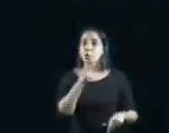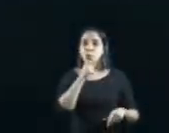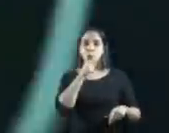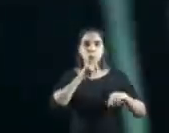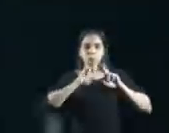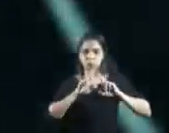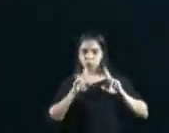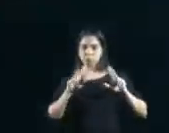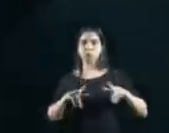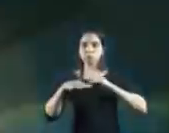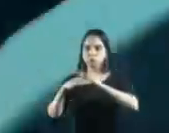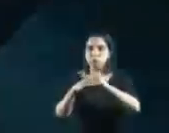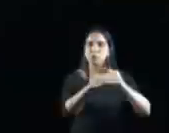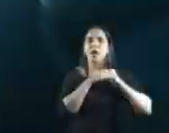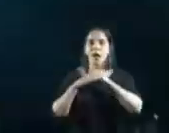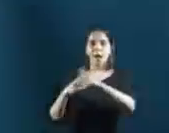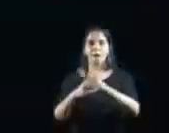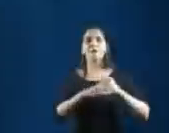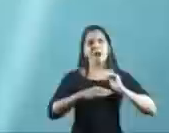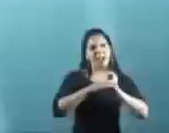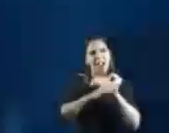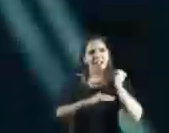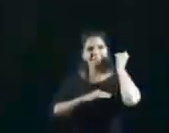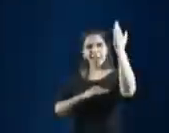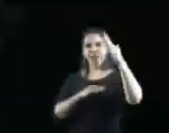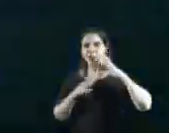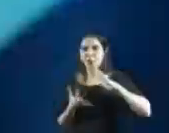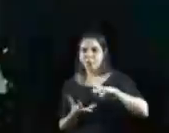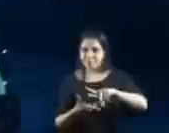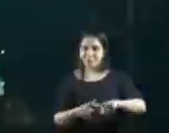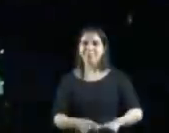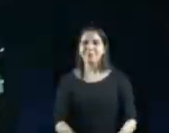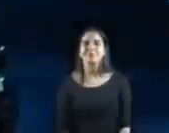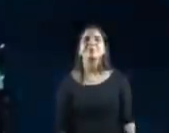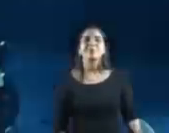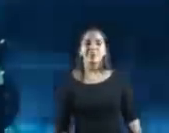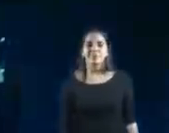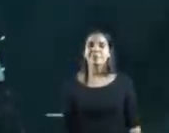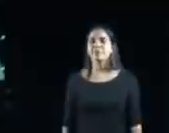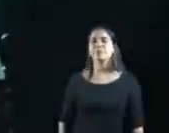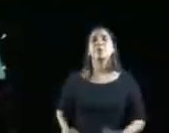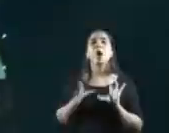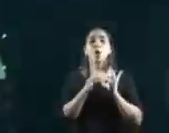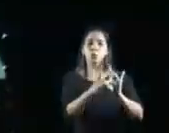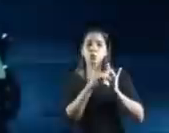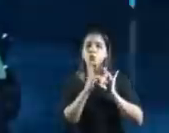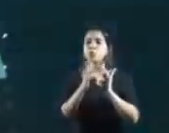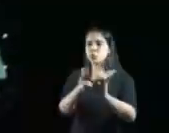a Internacional. Bem unidos.